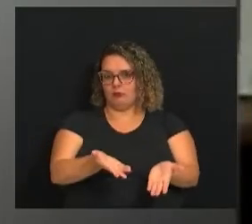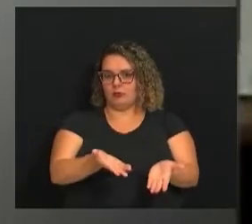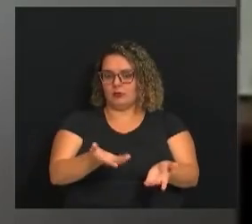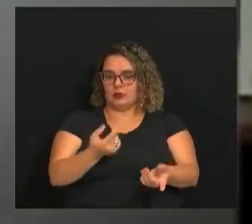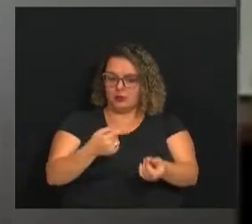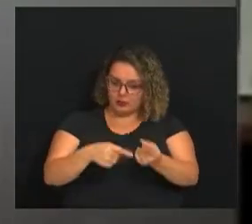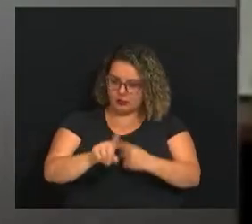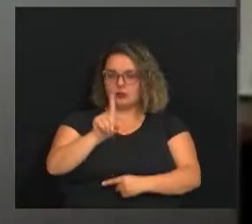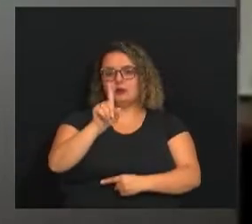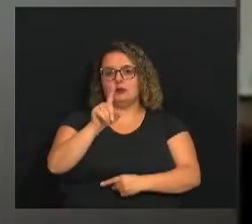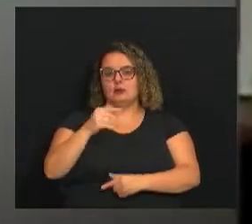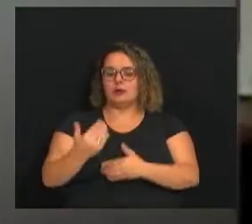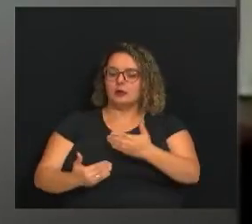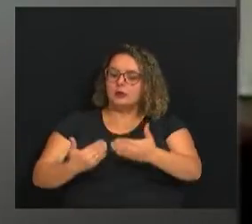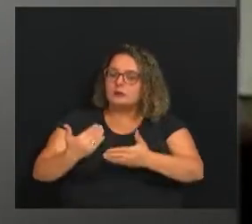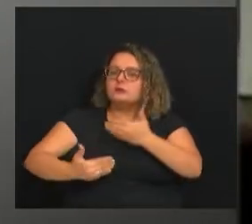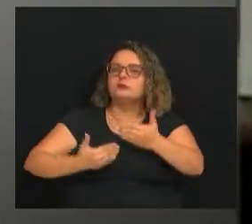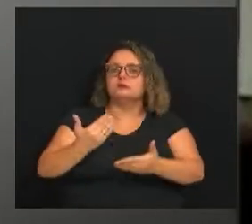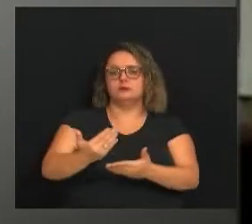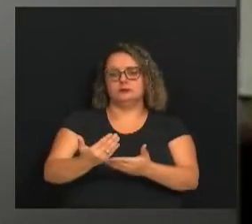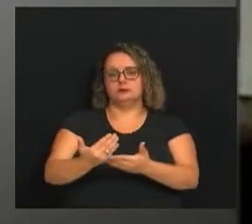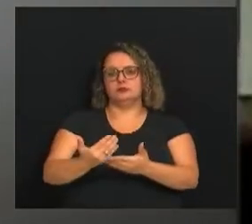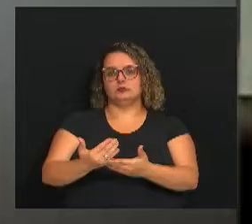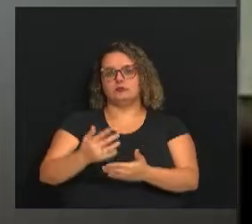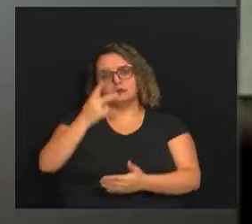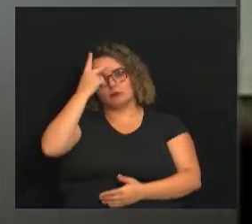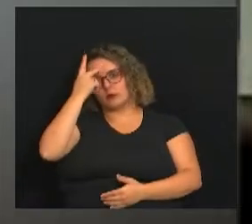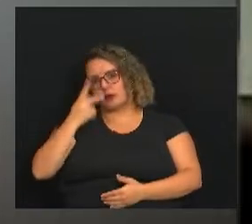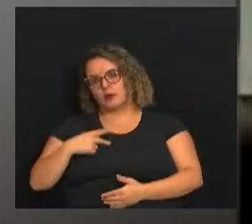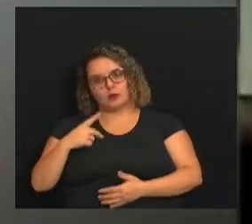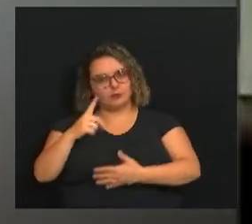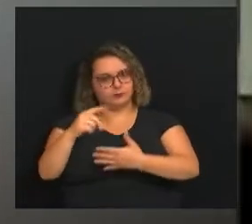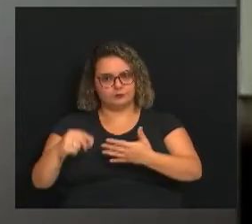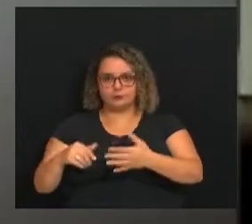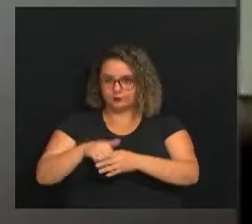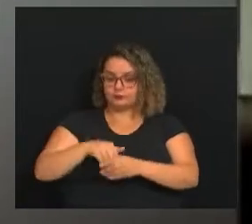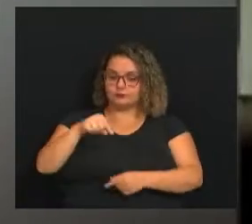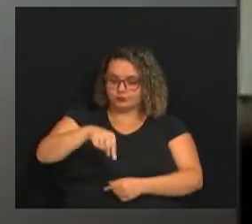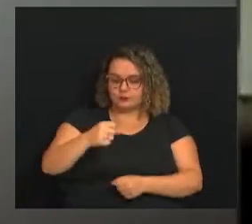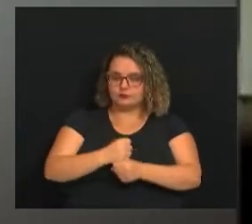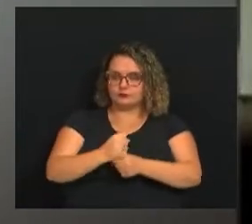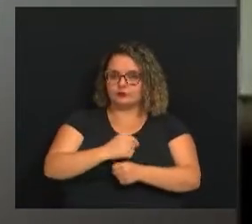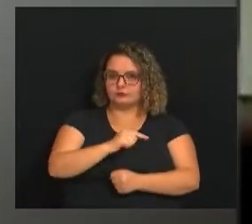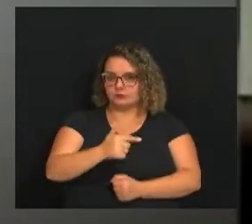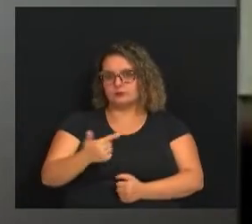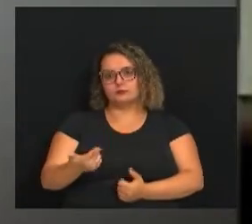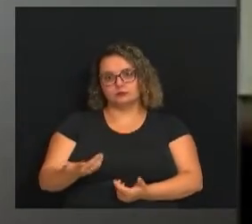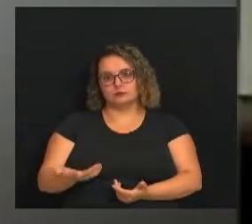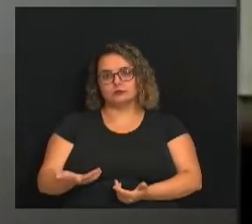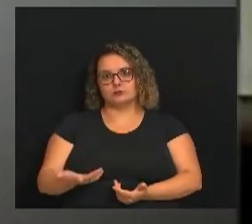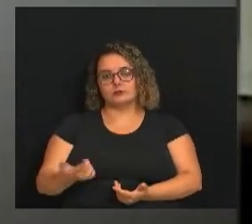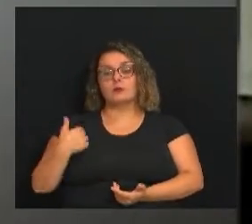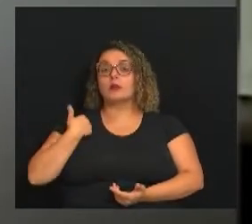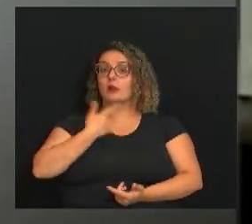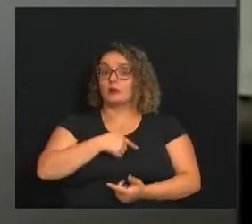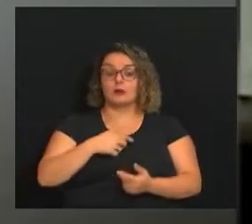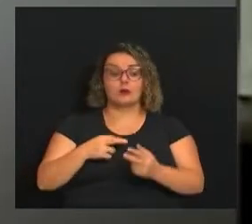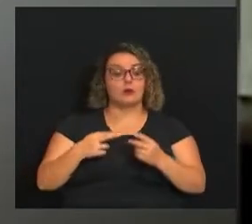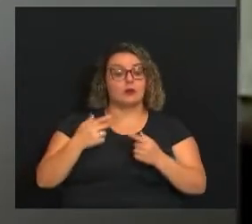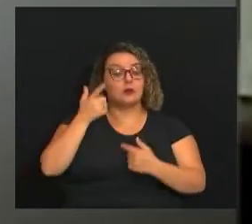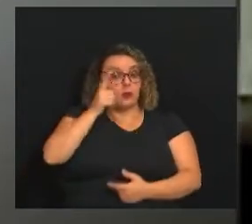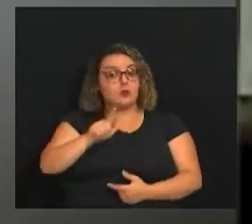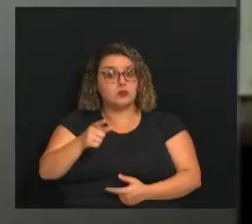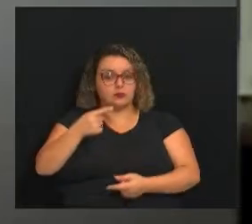esse processo com a própria eleição agora de 2022, né? E para a gente poder superar esses